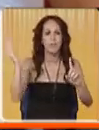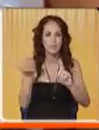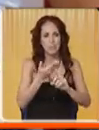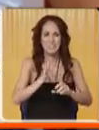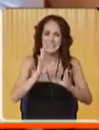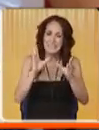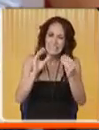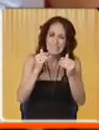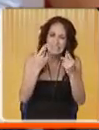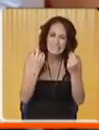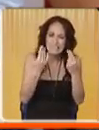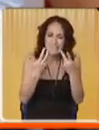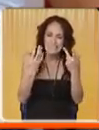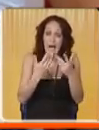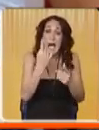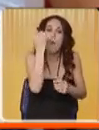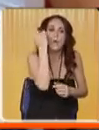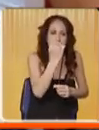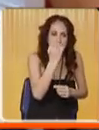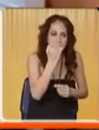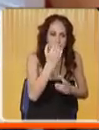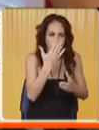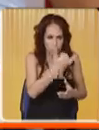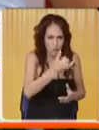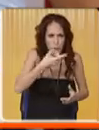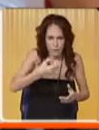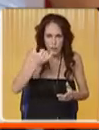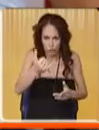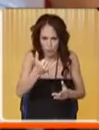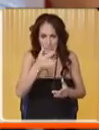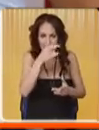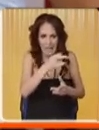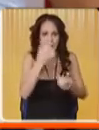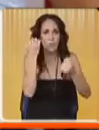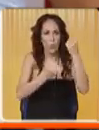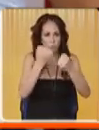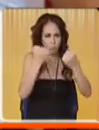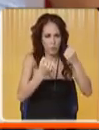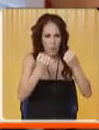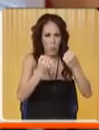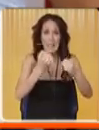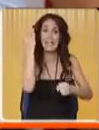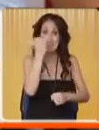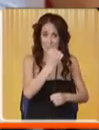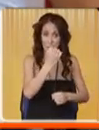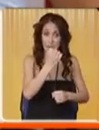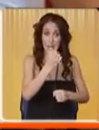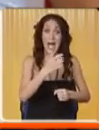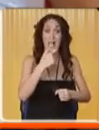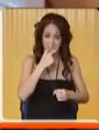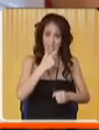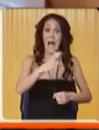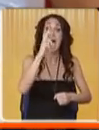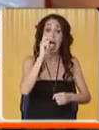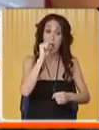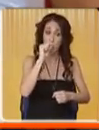Porque existe um crime que está no 292, que é a condução, é crime, a condução sob o estado de